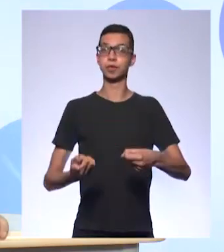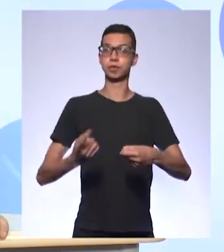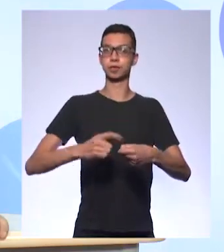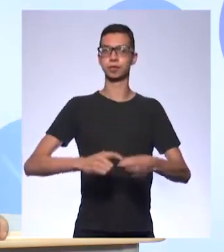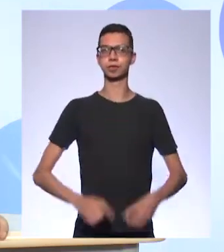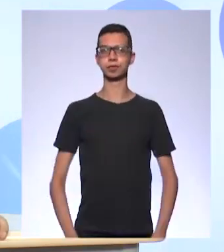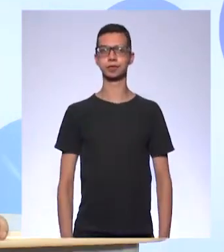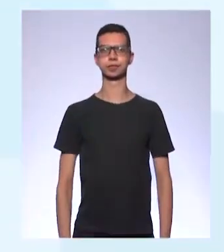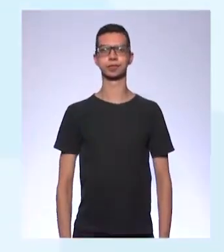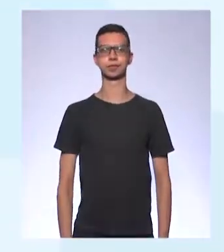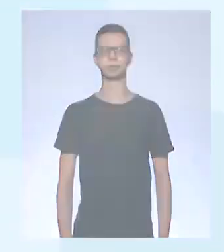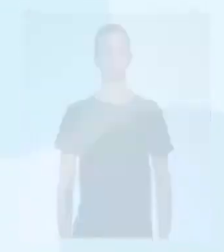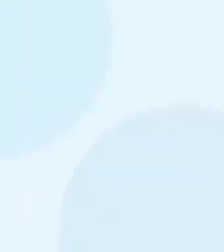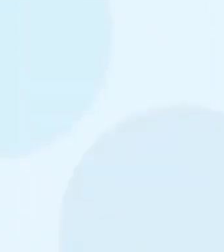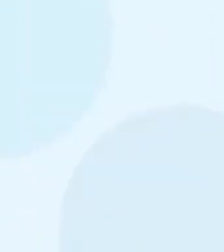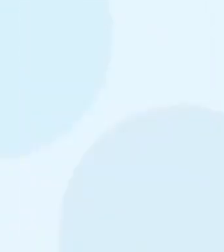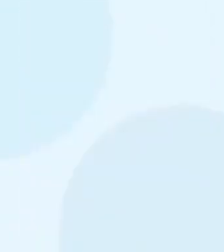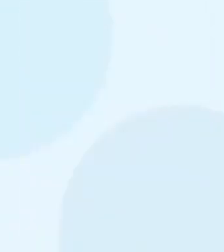volta.